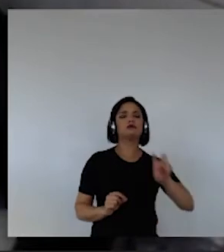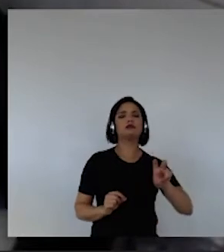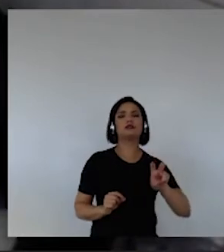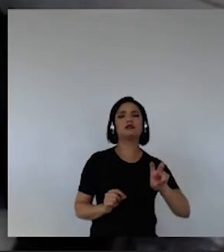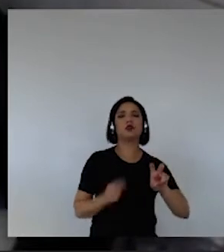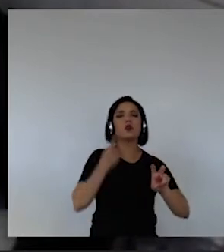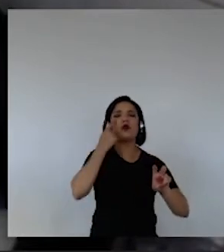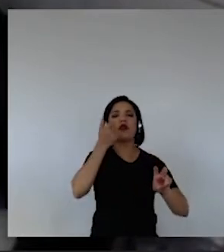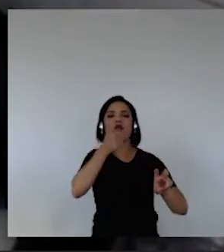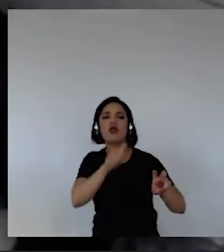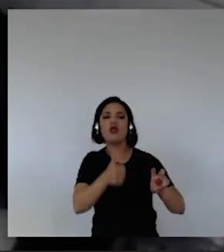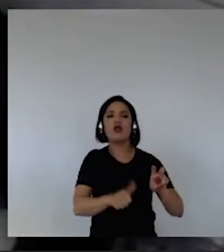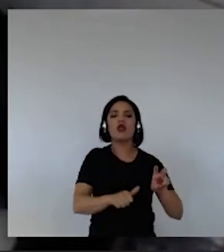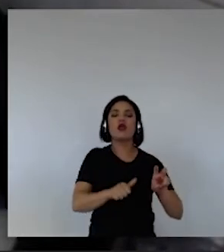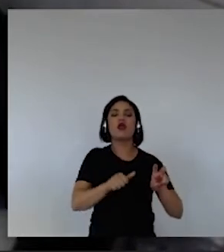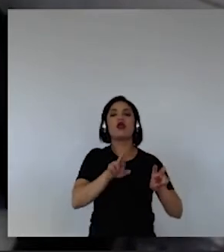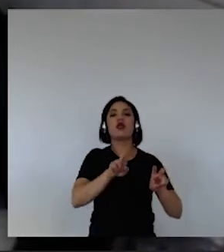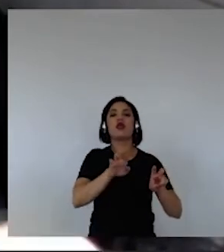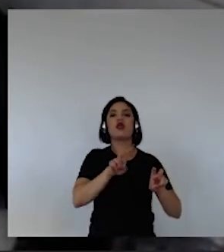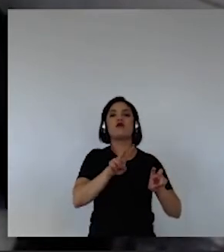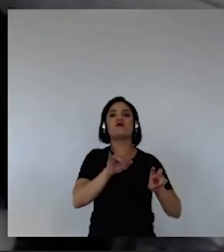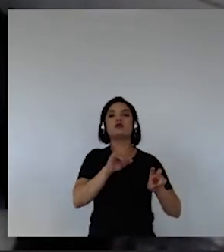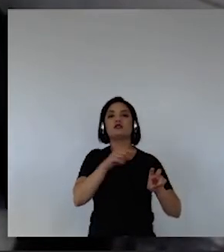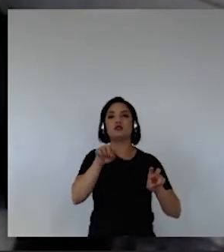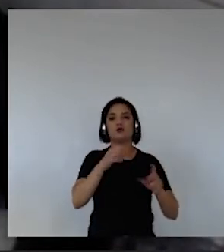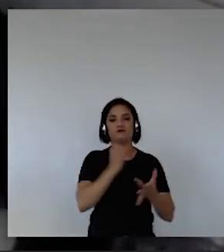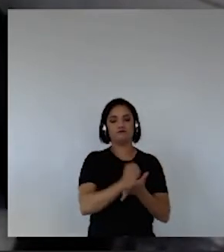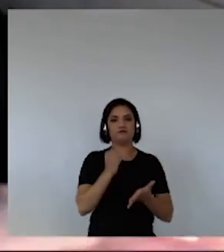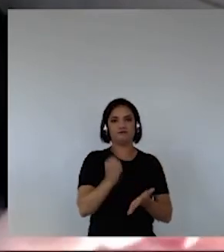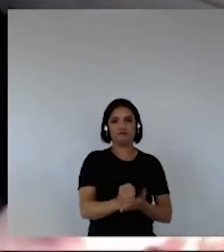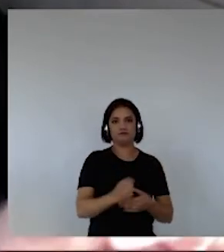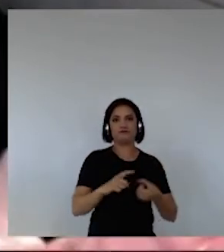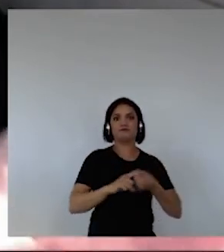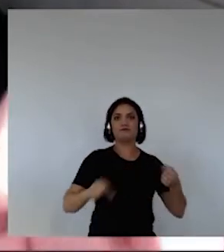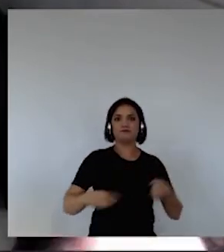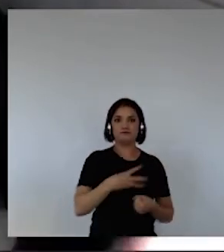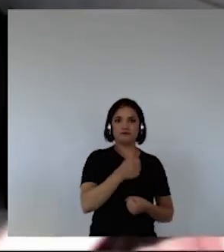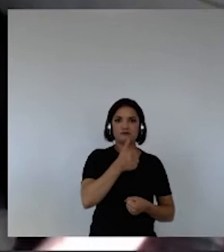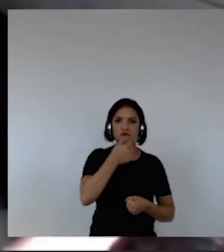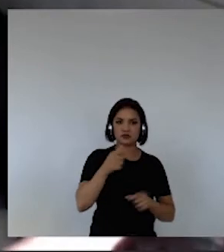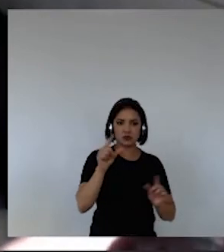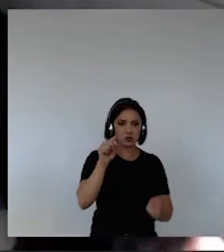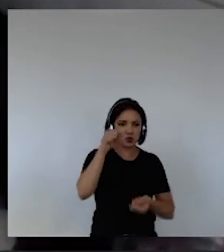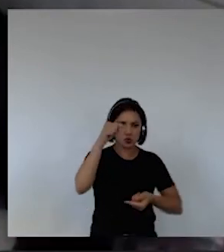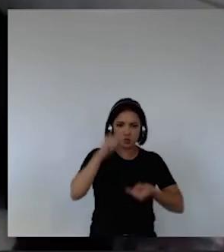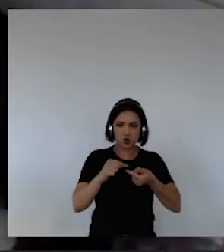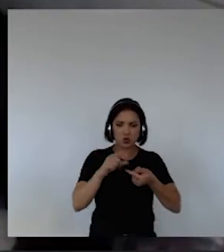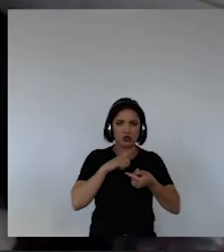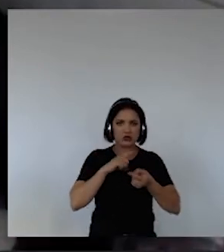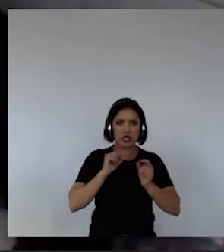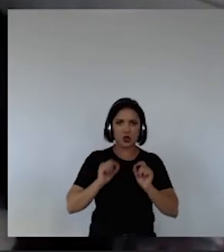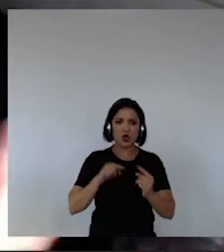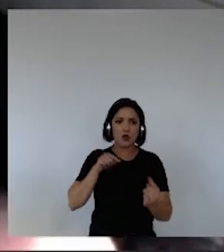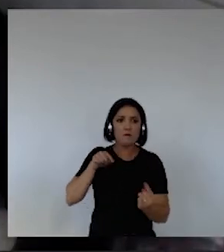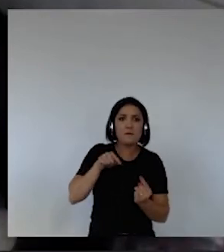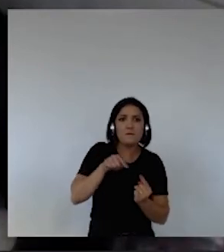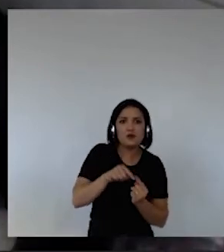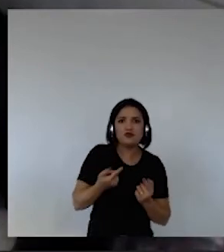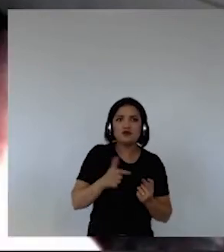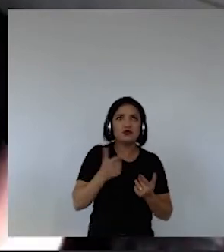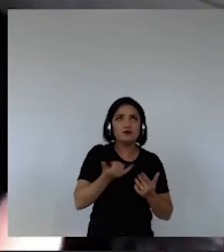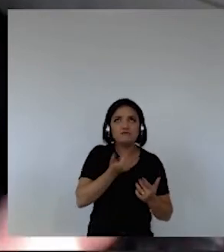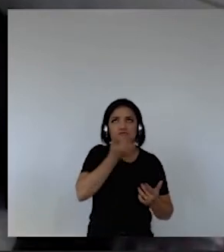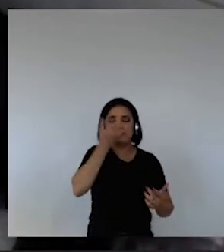contratual. Esta no 317, especificamente um artigo curto, em que tratará de motivos imprevisíveis, é o